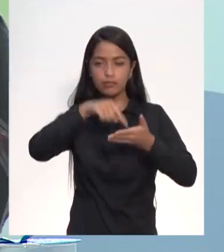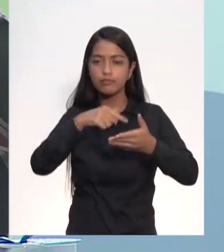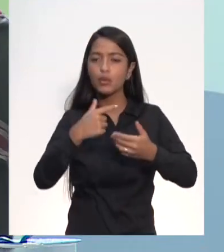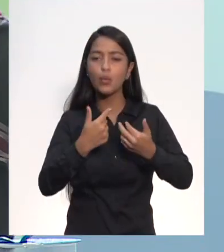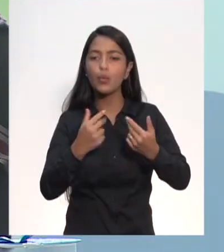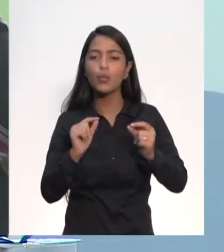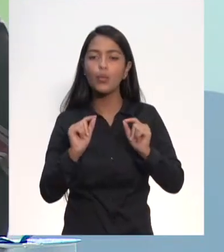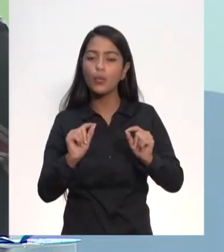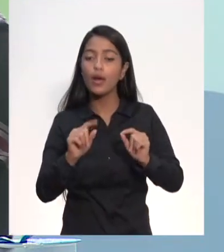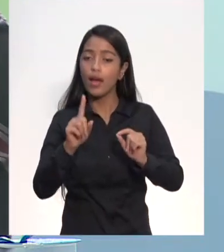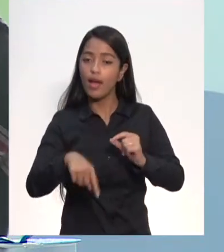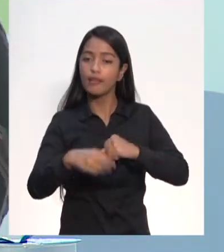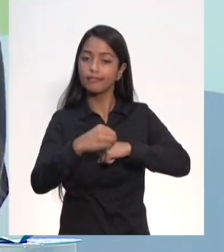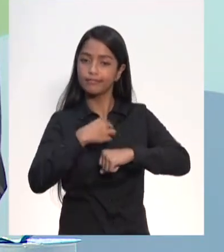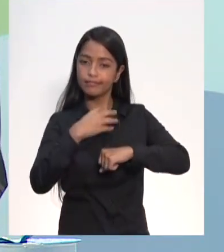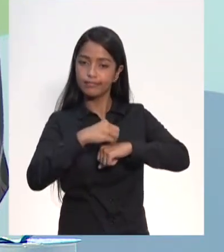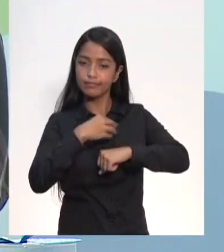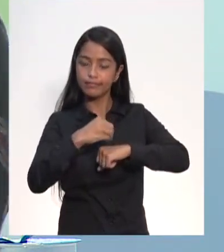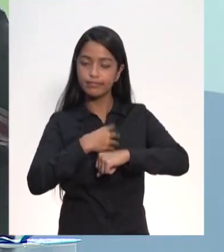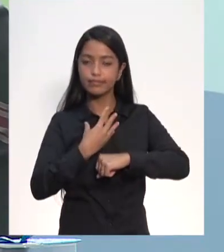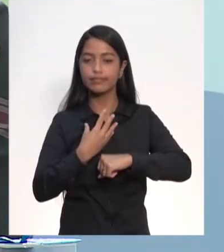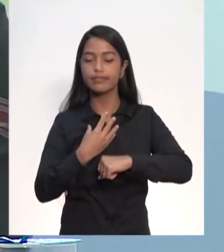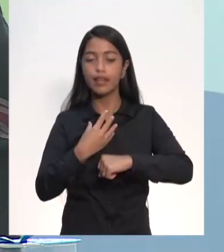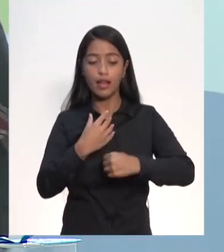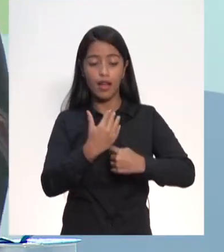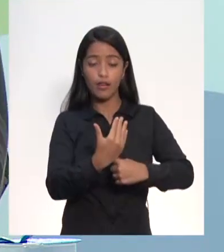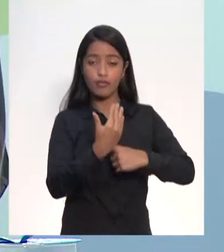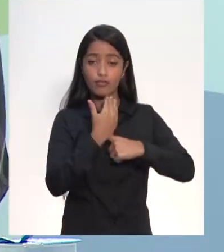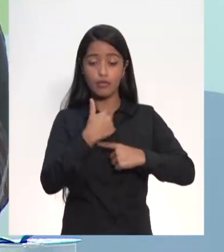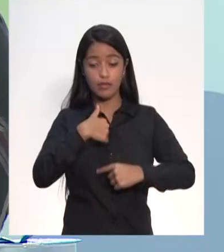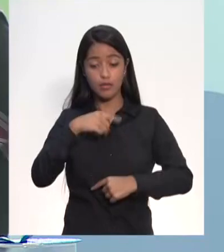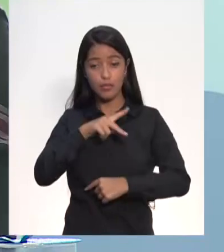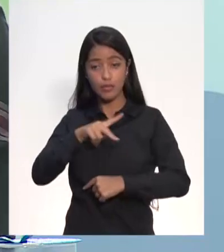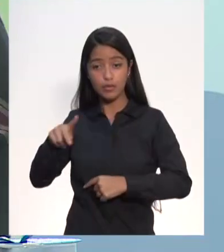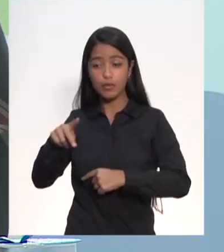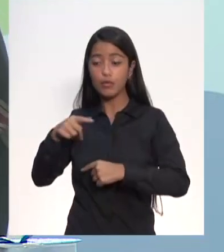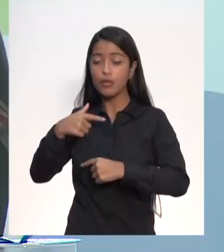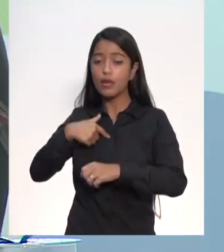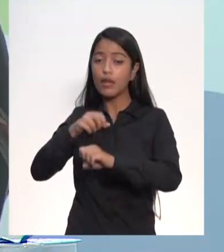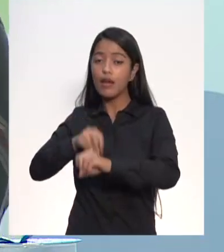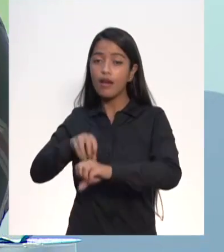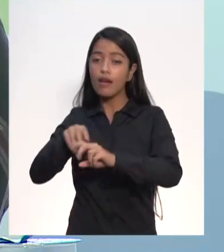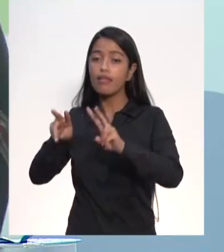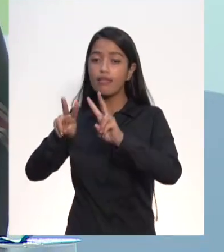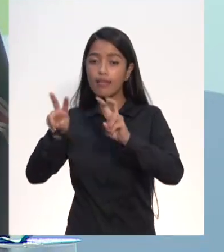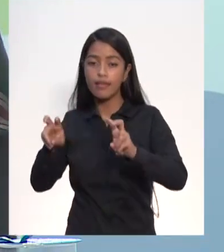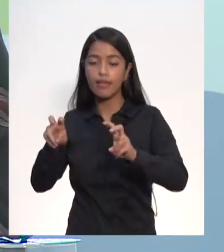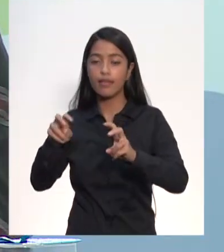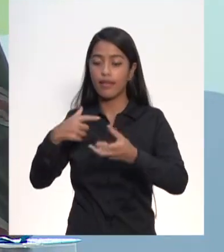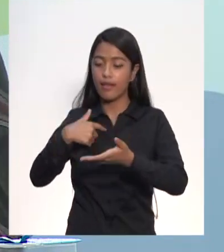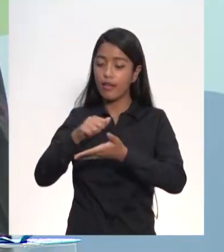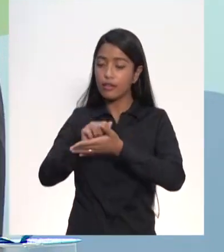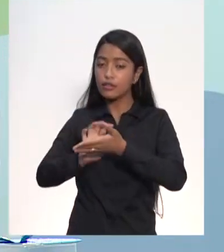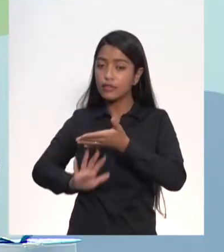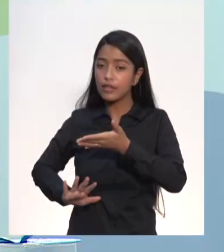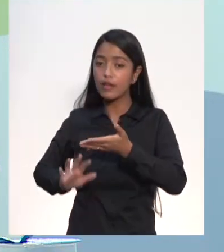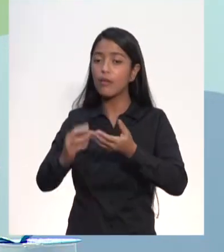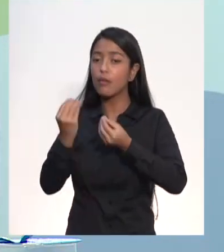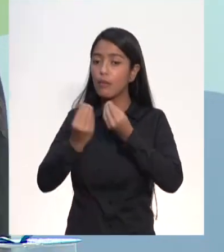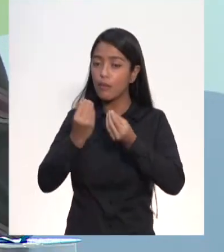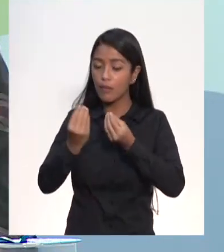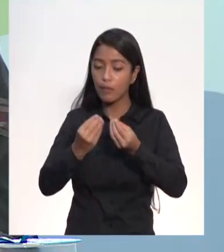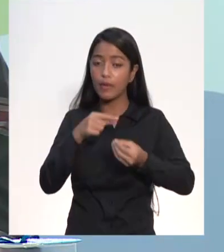temas, quais passagens o professor e as atividades elas estarão